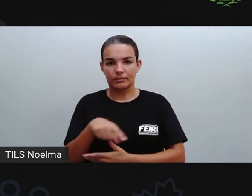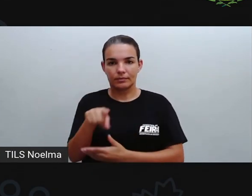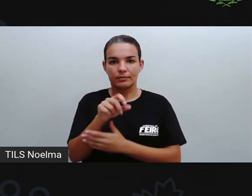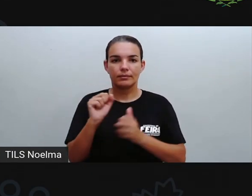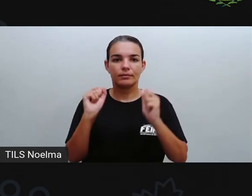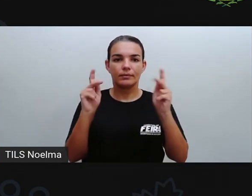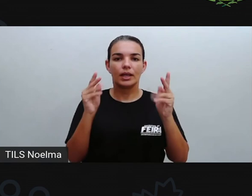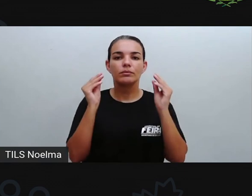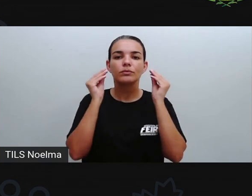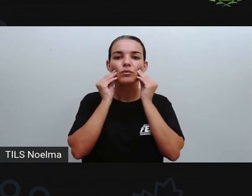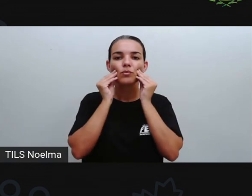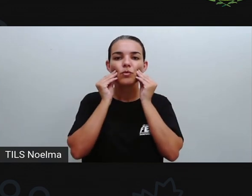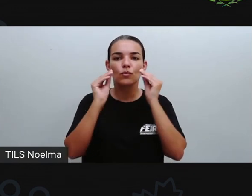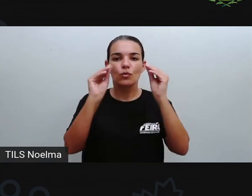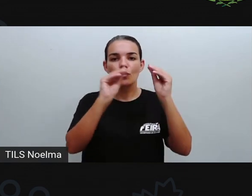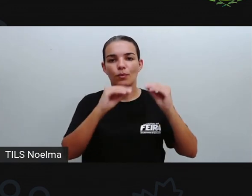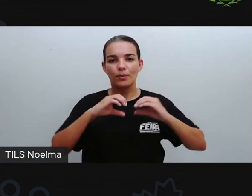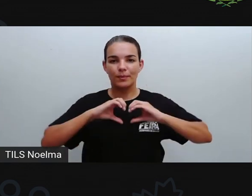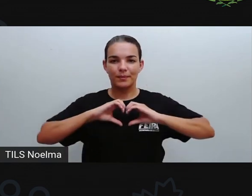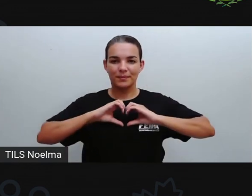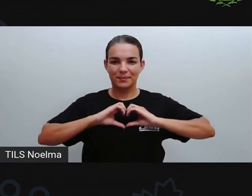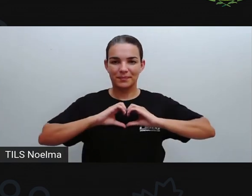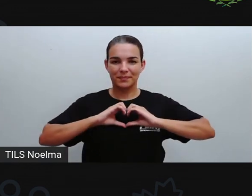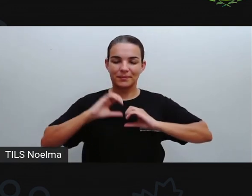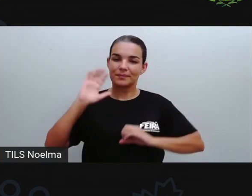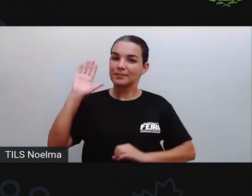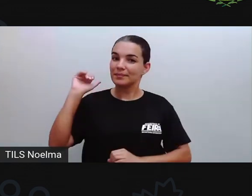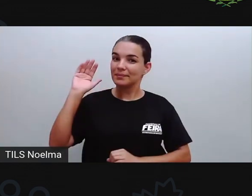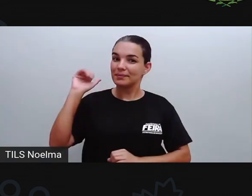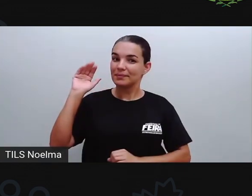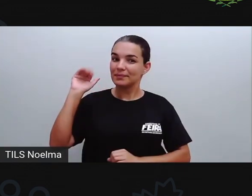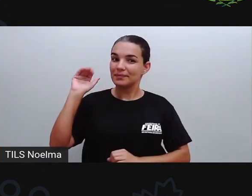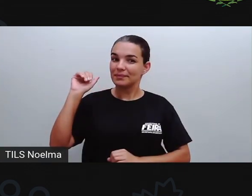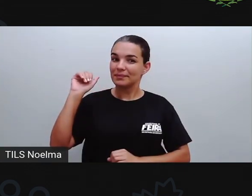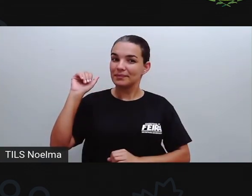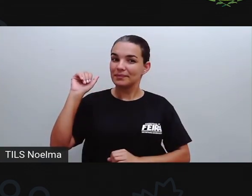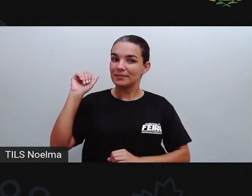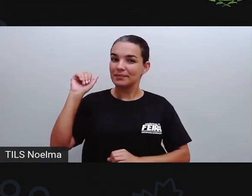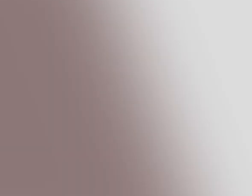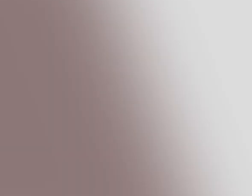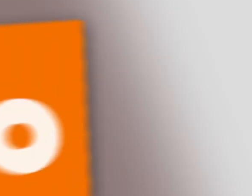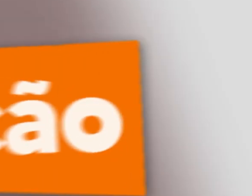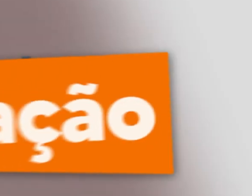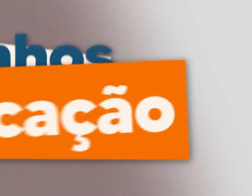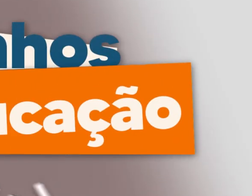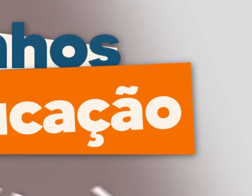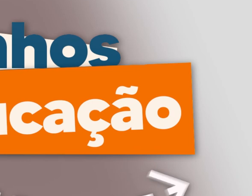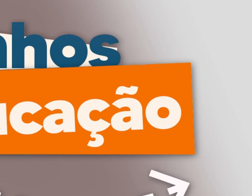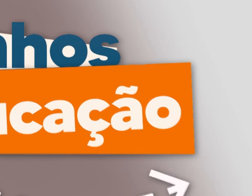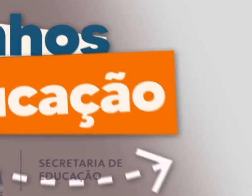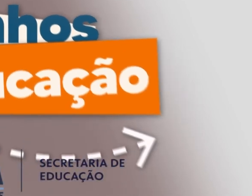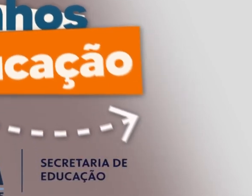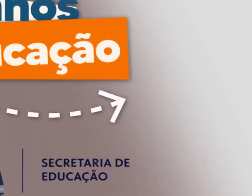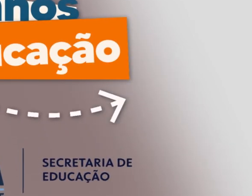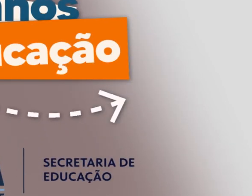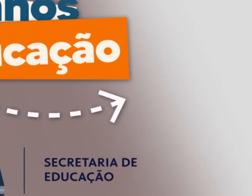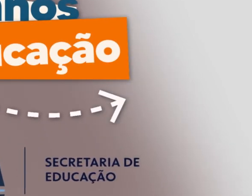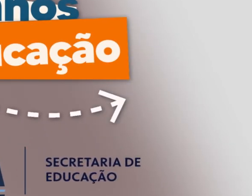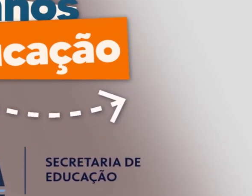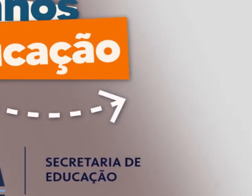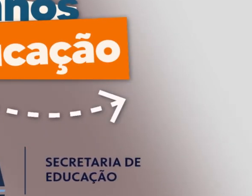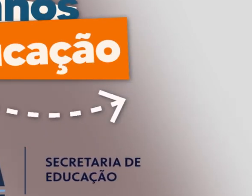certo? Um beijo no coração de cada um de vocês e até lá. Tchau, tchau. Tchau, tchau.